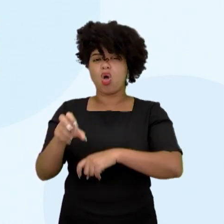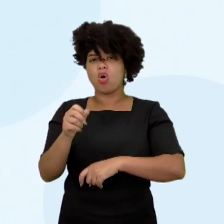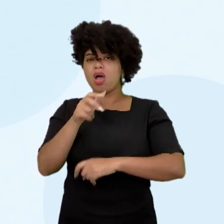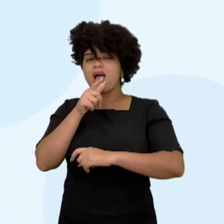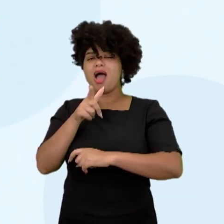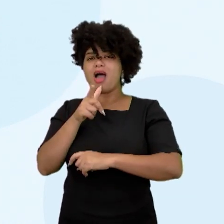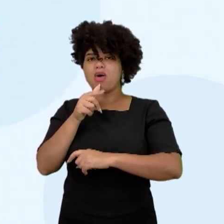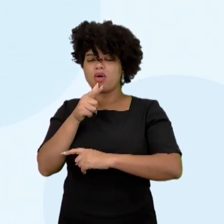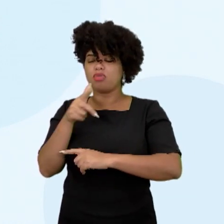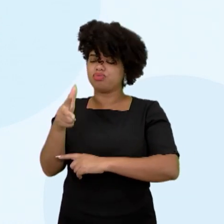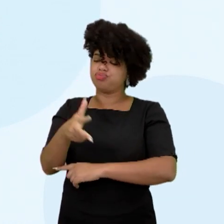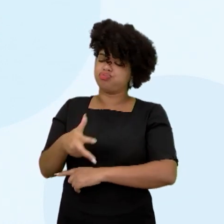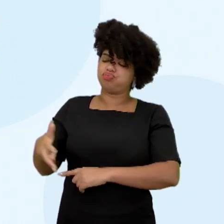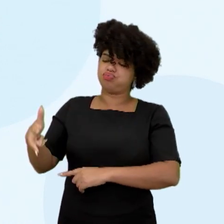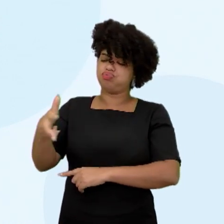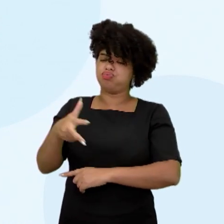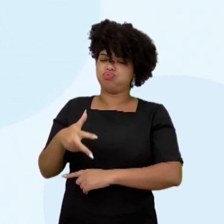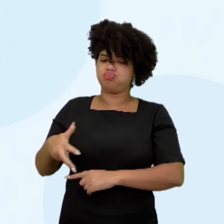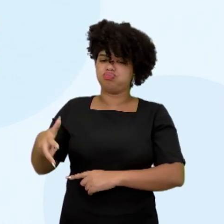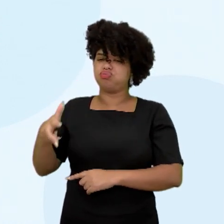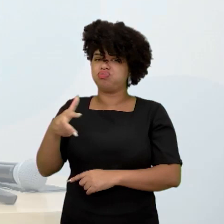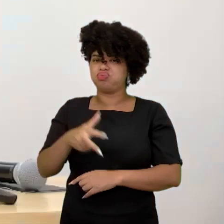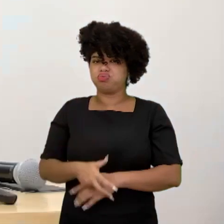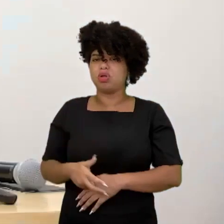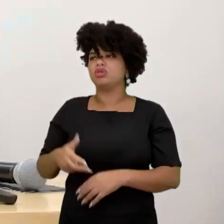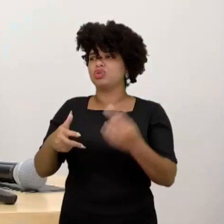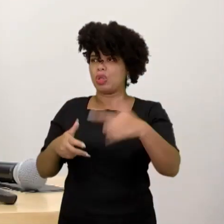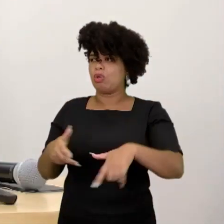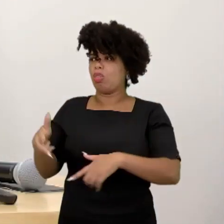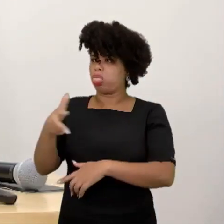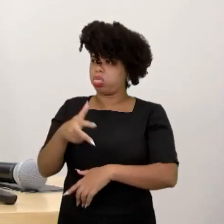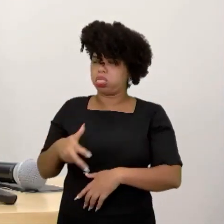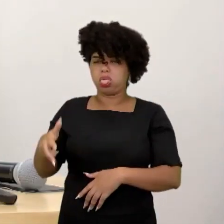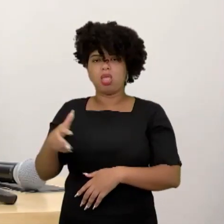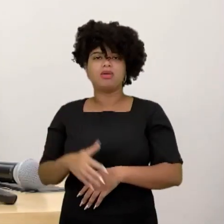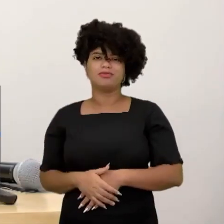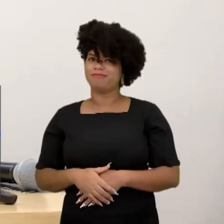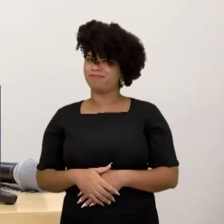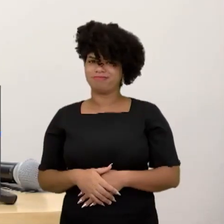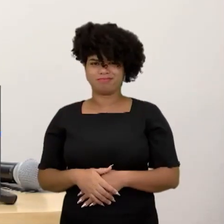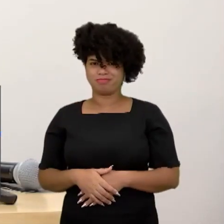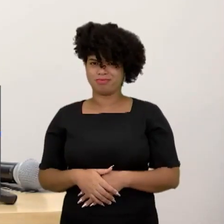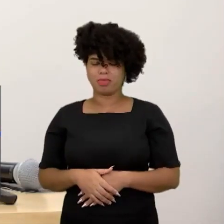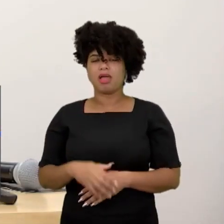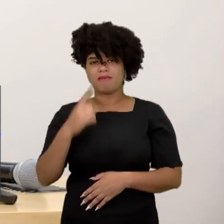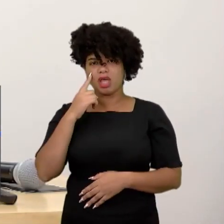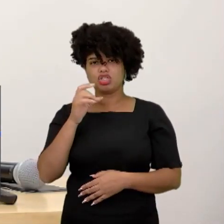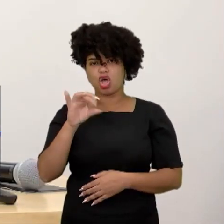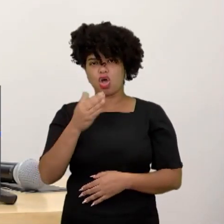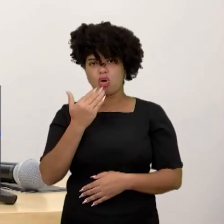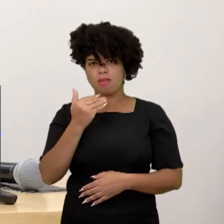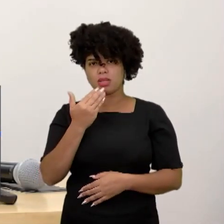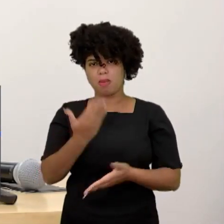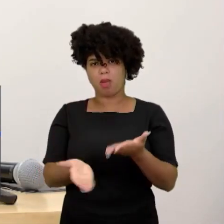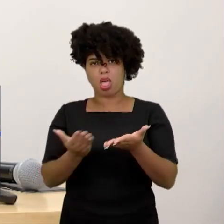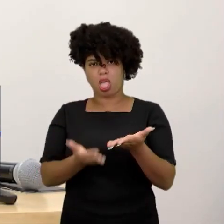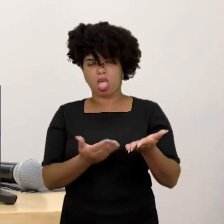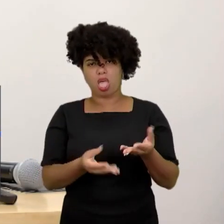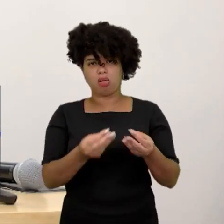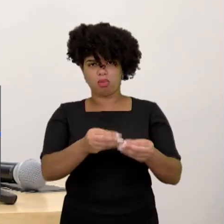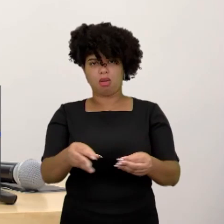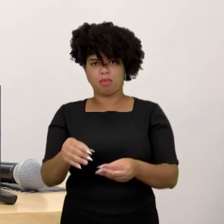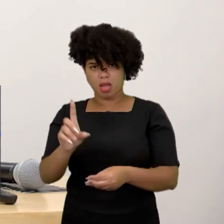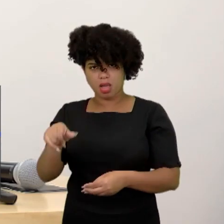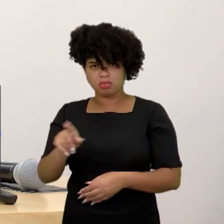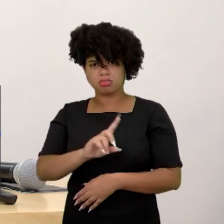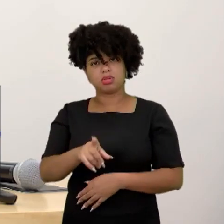podem prejudicar a produtividade. Então a gente observa aí que não é só a questão aí do desperdício de alimentos, né? Cada vez